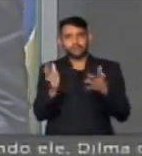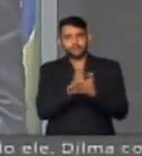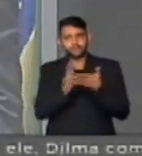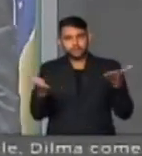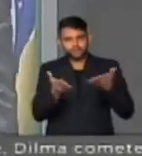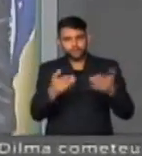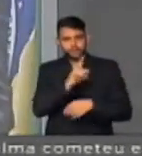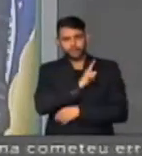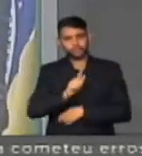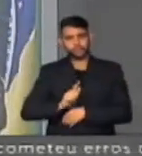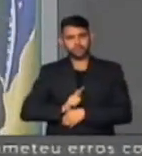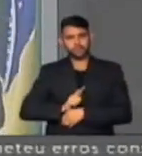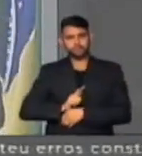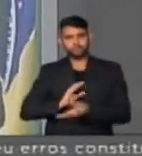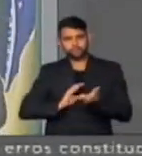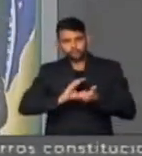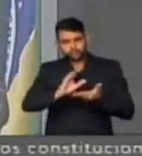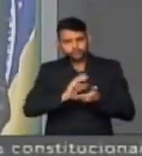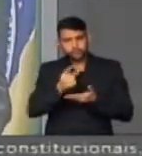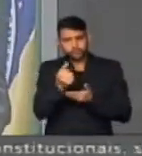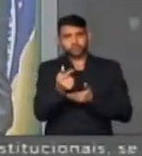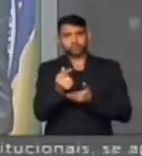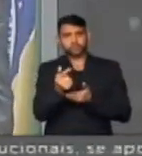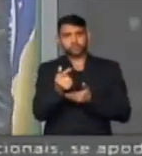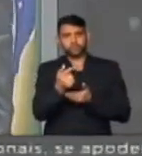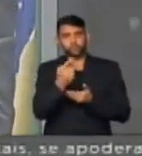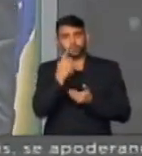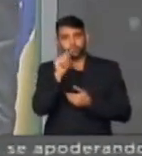atual governo investiu